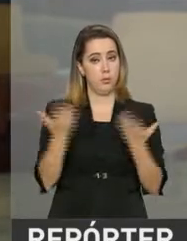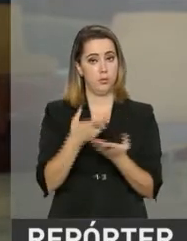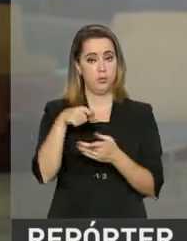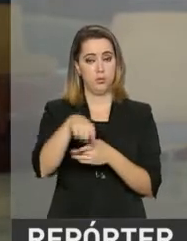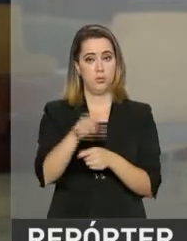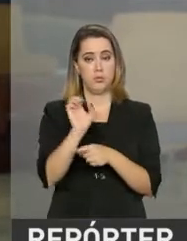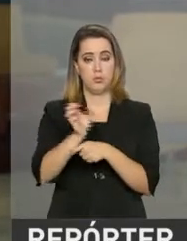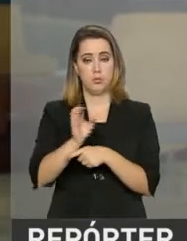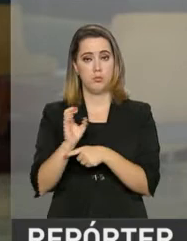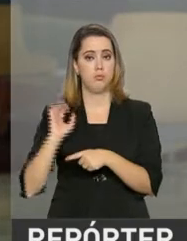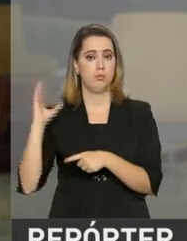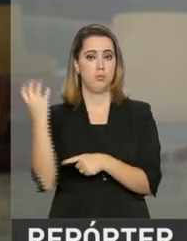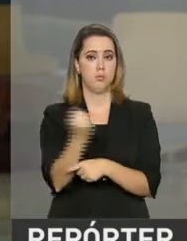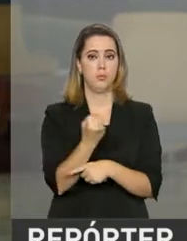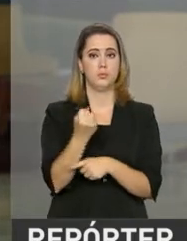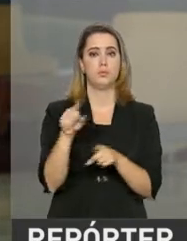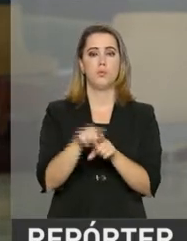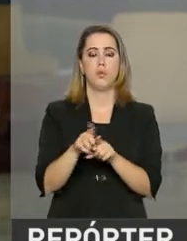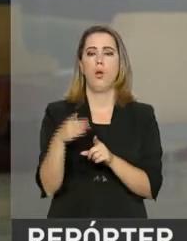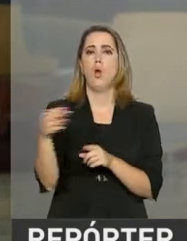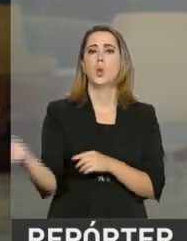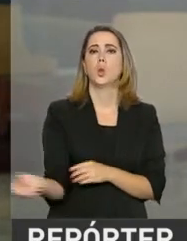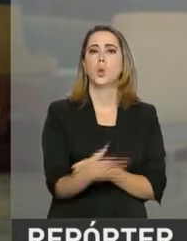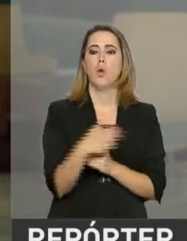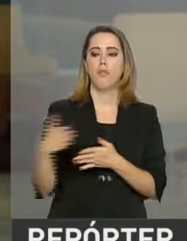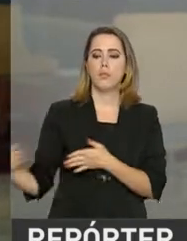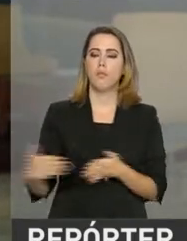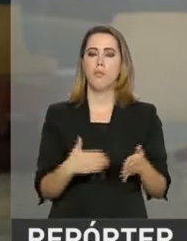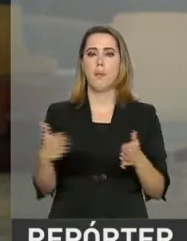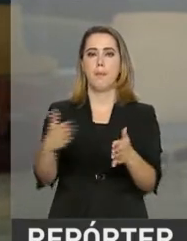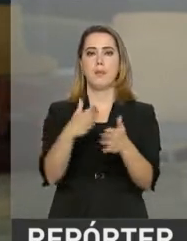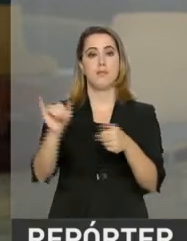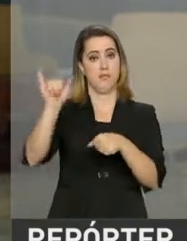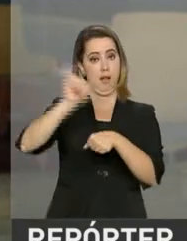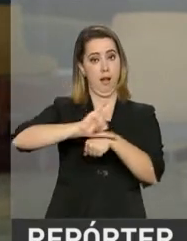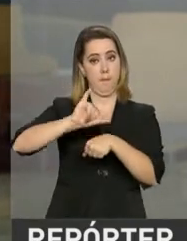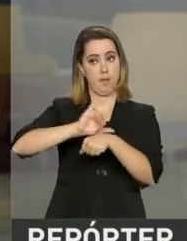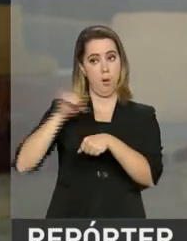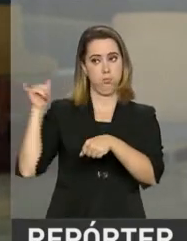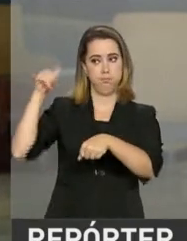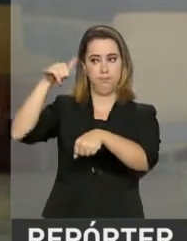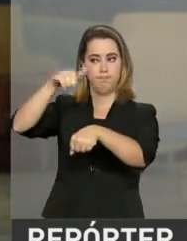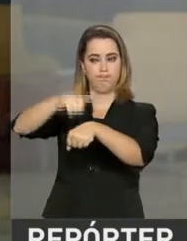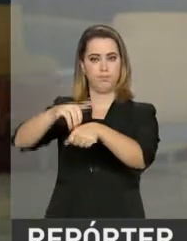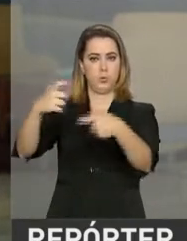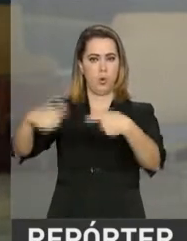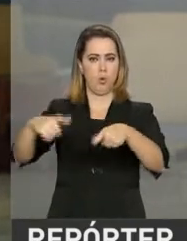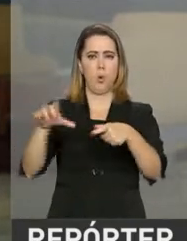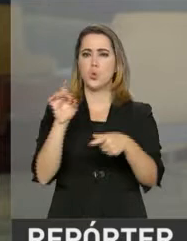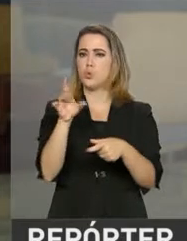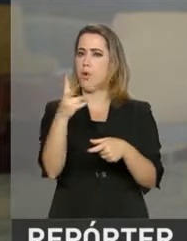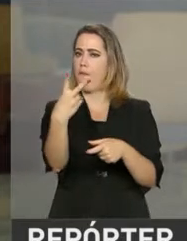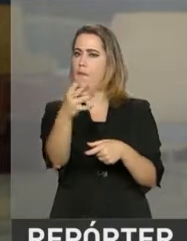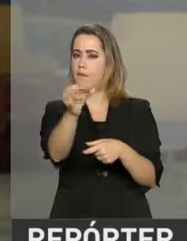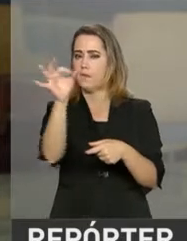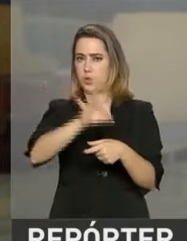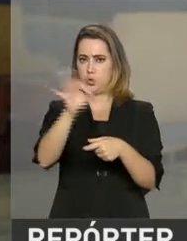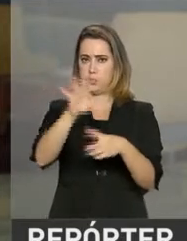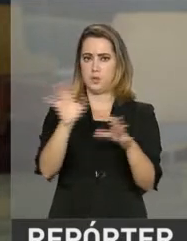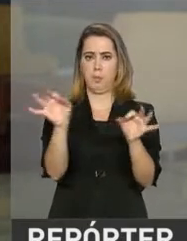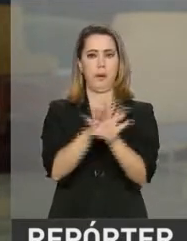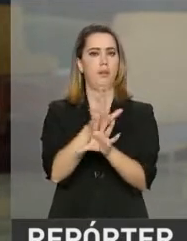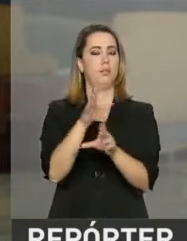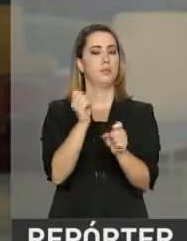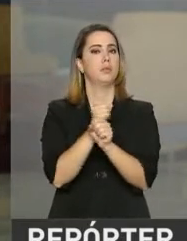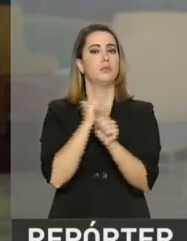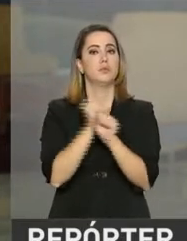Sergipe. A modernização da pista do aeroporto de Aracaju, faltam menos do que 20% para a obra ser concluída, e